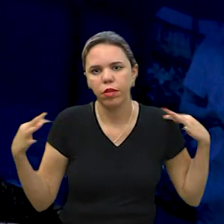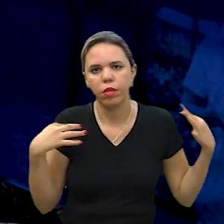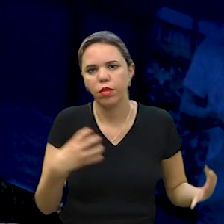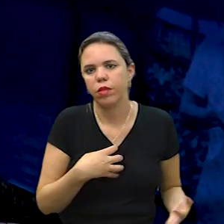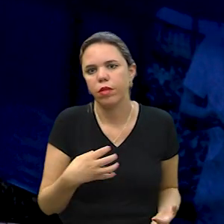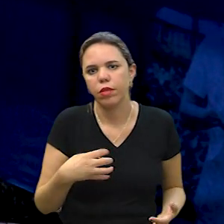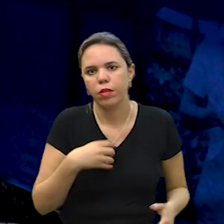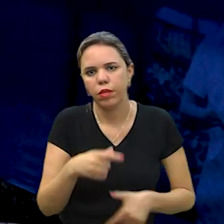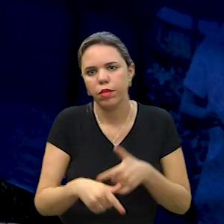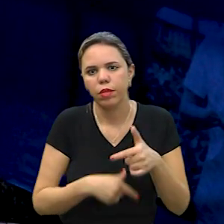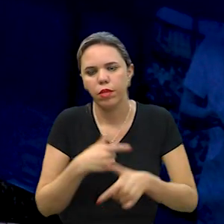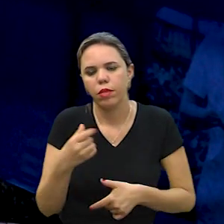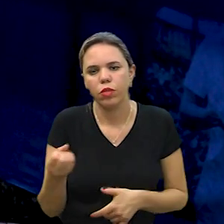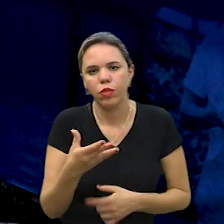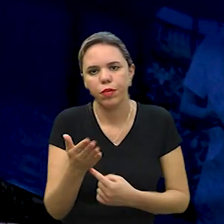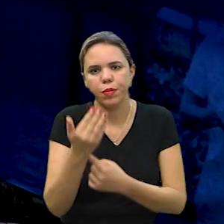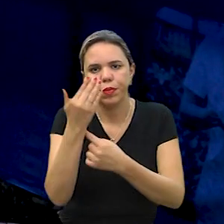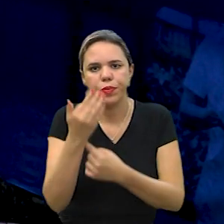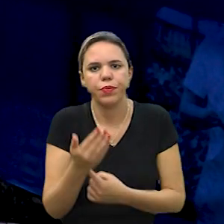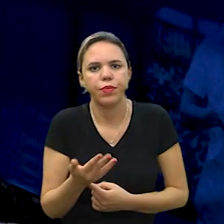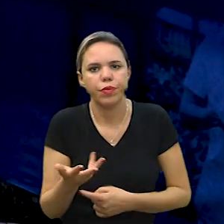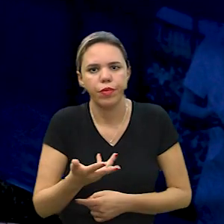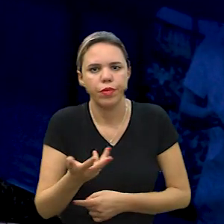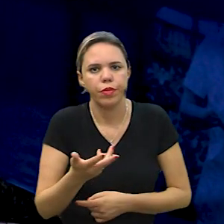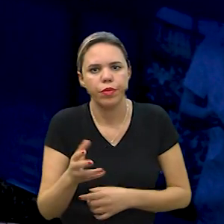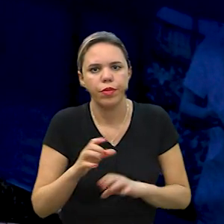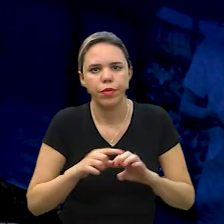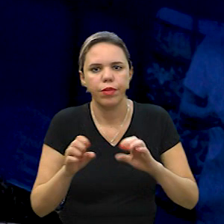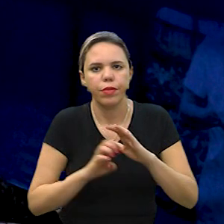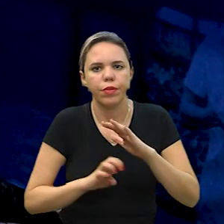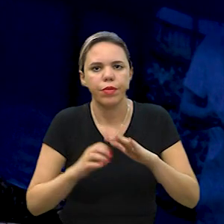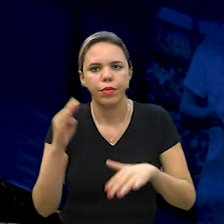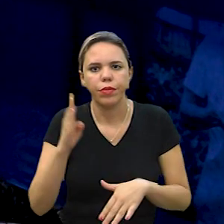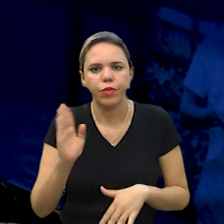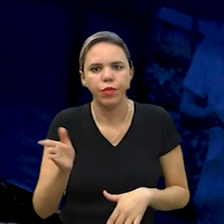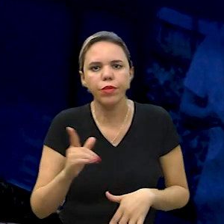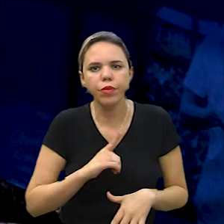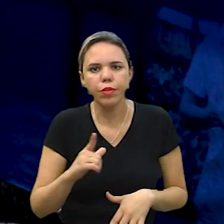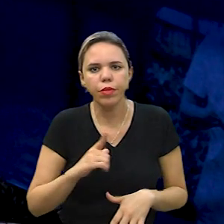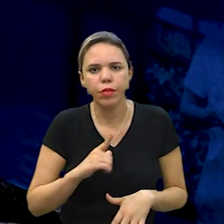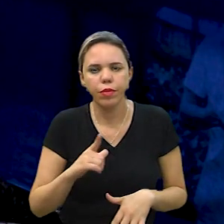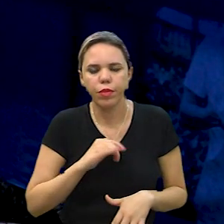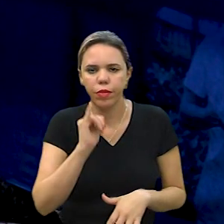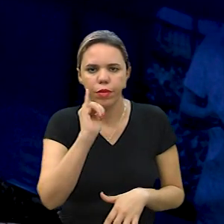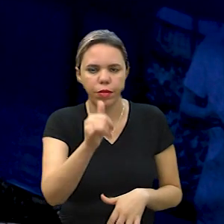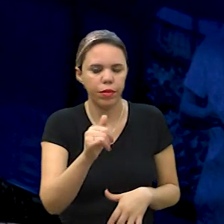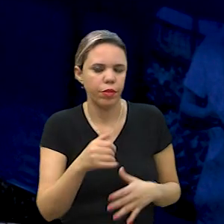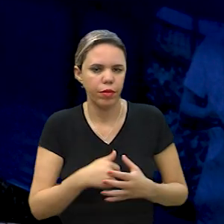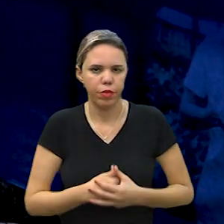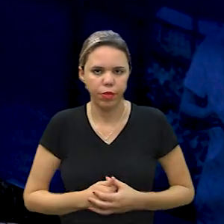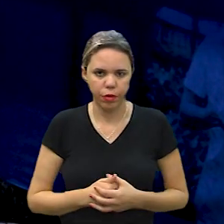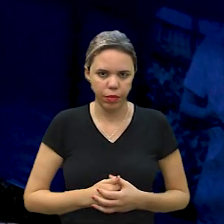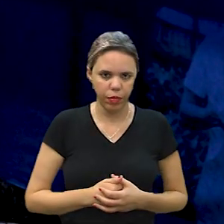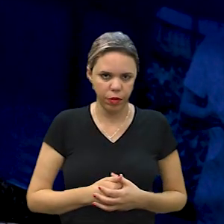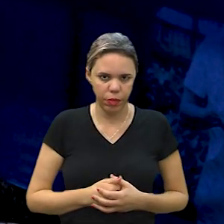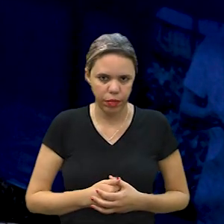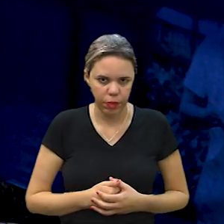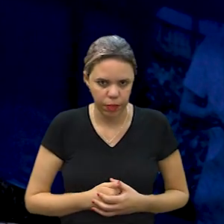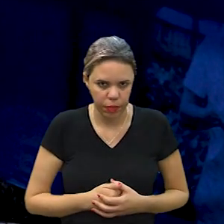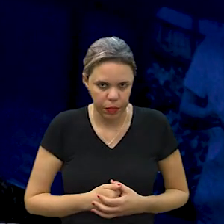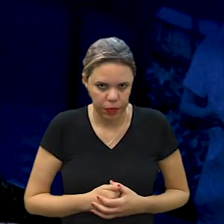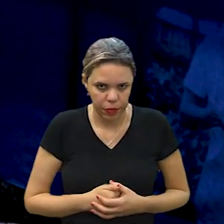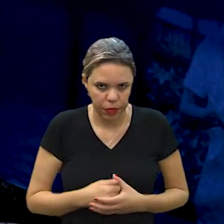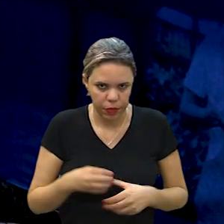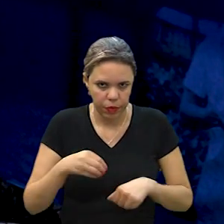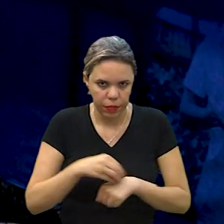lá em Salvador, que trabalha com novas tecnologias de aceleração. Quer dizer, no Brasil já existe, vou falar para você, assim, olha,